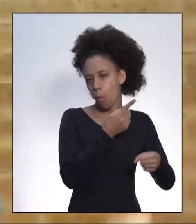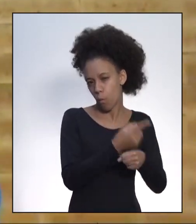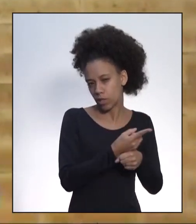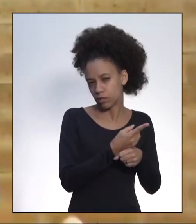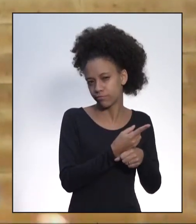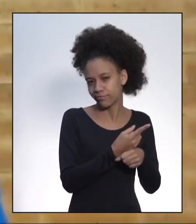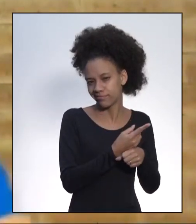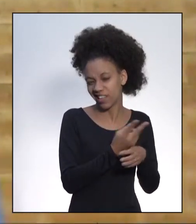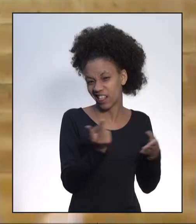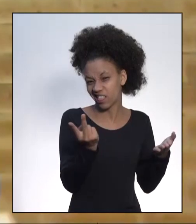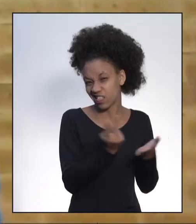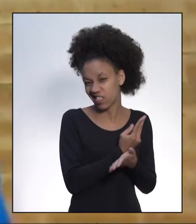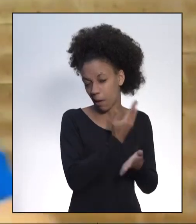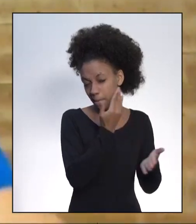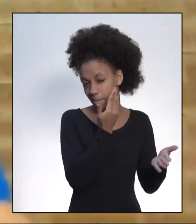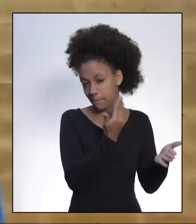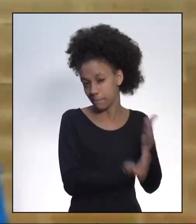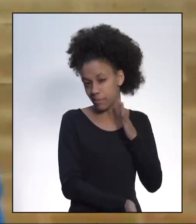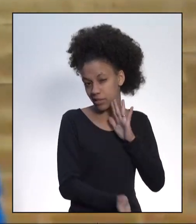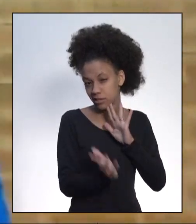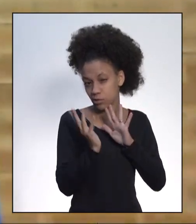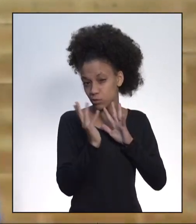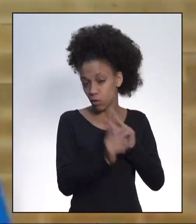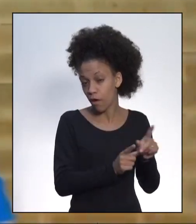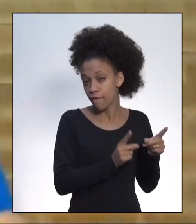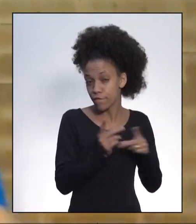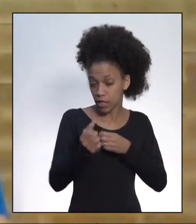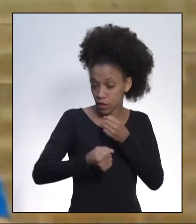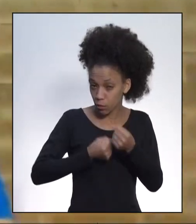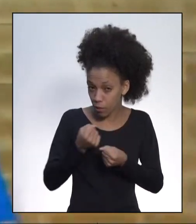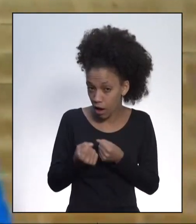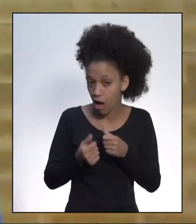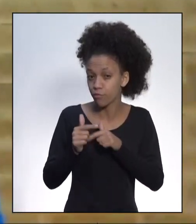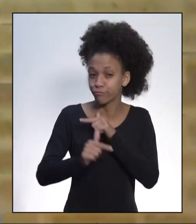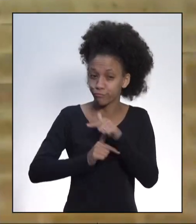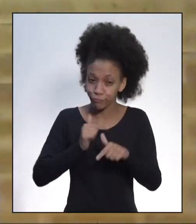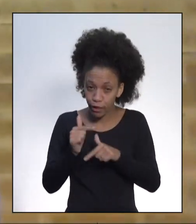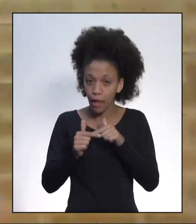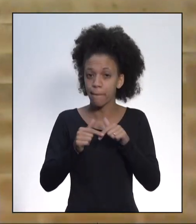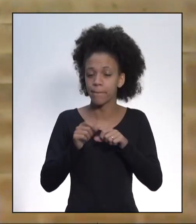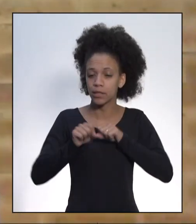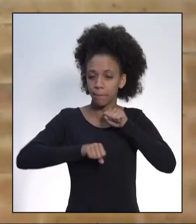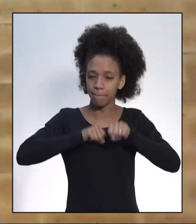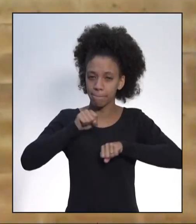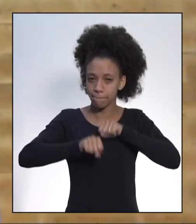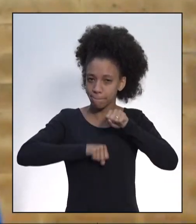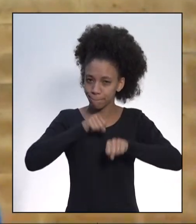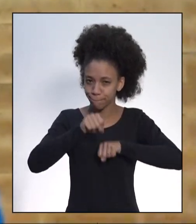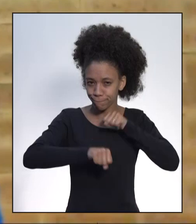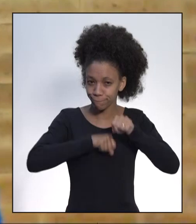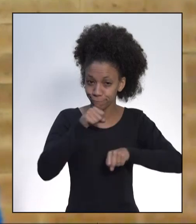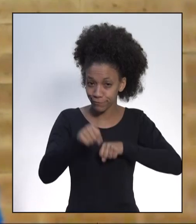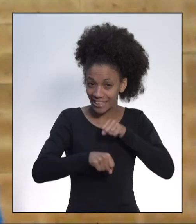deu tudo errado, eu perdi tudo que eu tinha, tive que vender meu carro, acabei indo trabalhar e voltando de bicicleta em Santos,